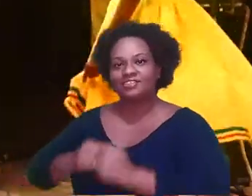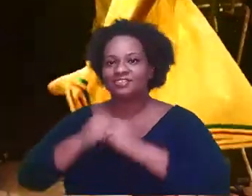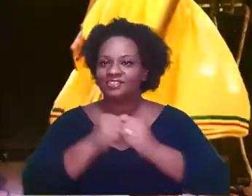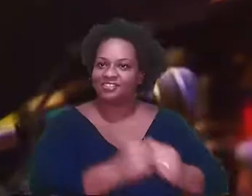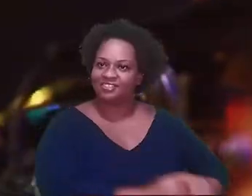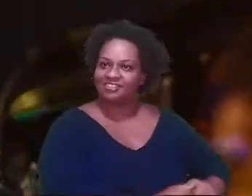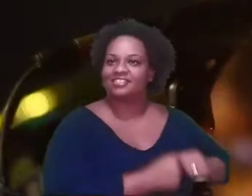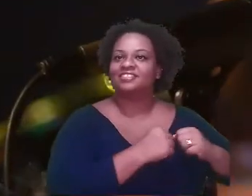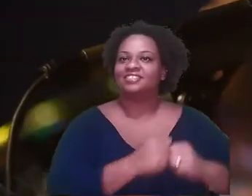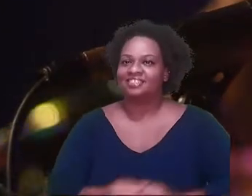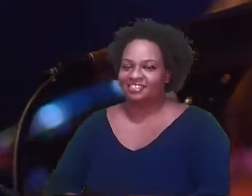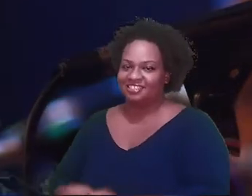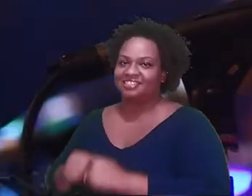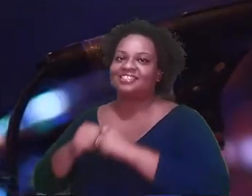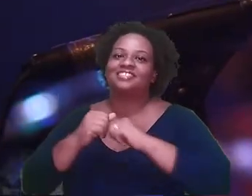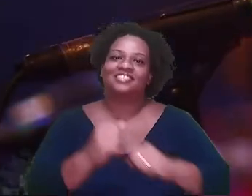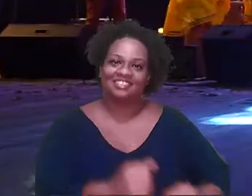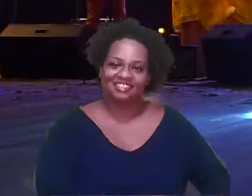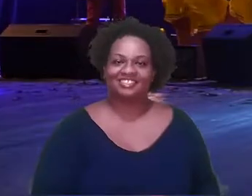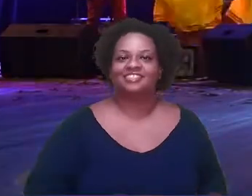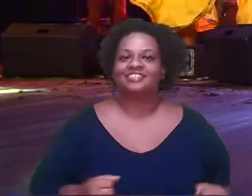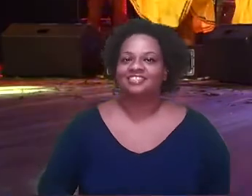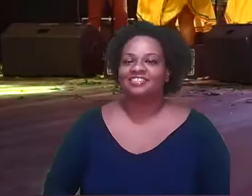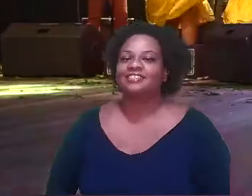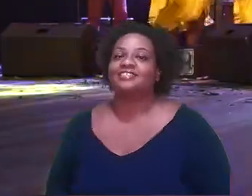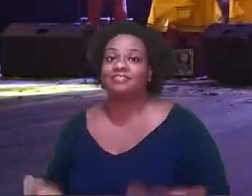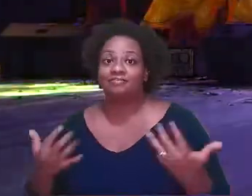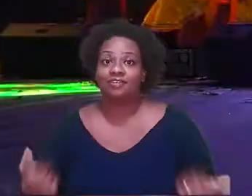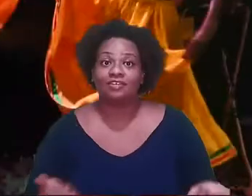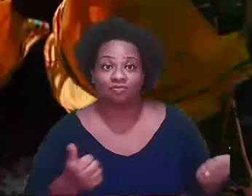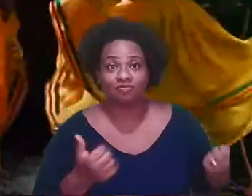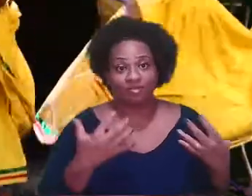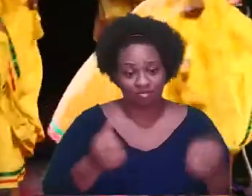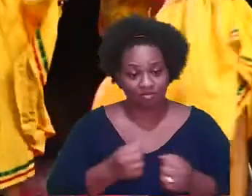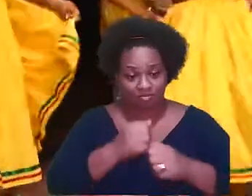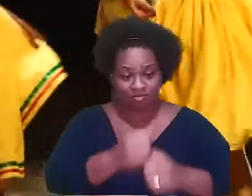embora, Zé Reis, volta a jangada no mar. Isso é o coco de vingada, mudando pra